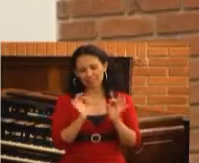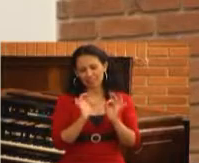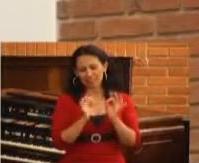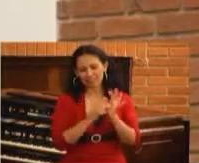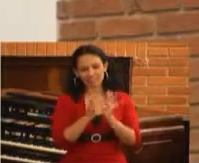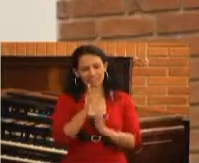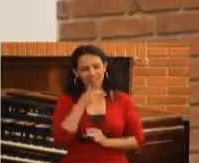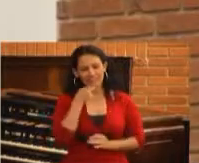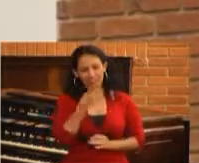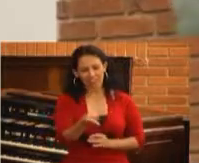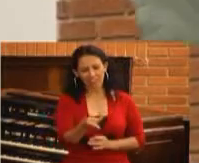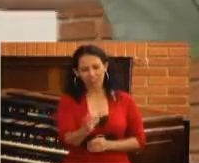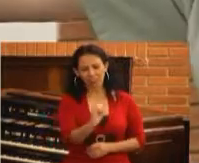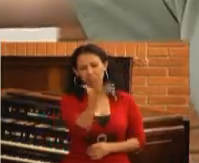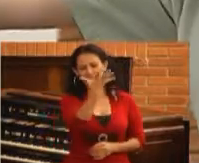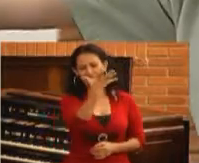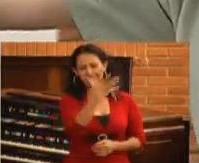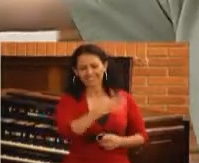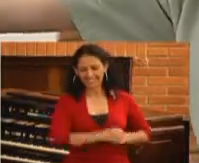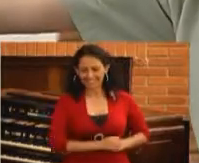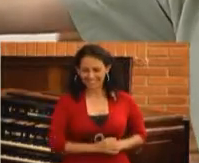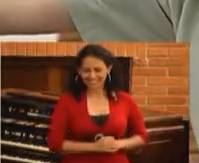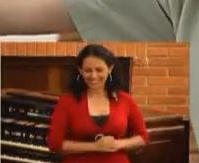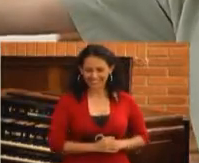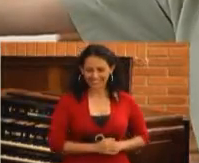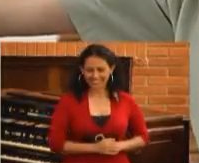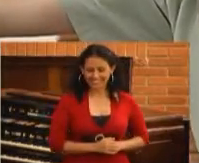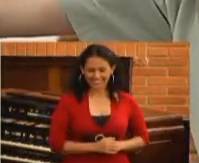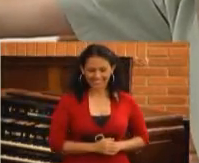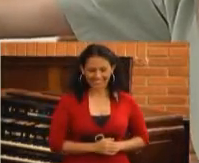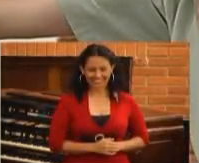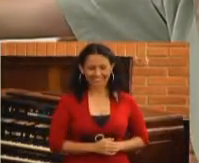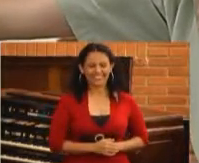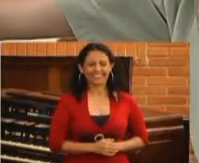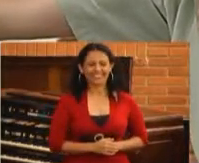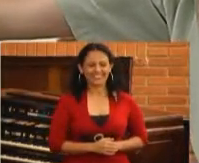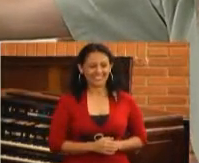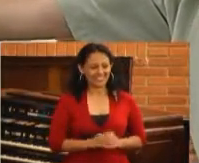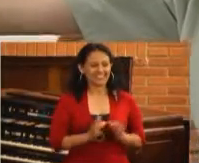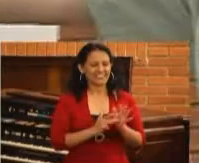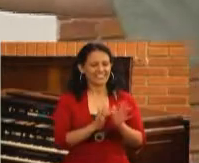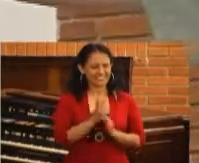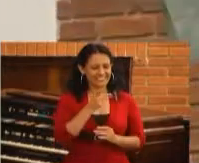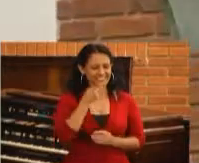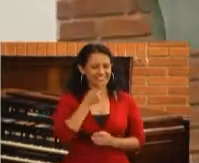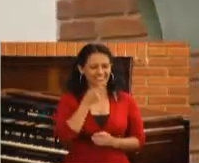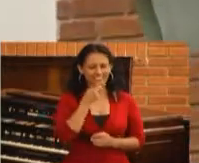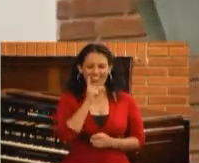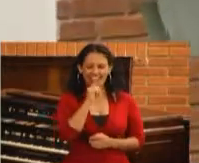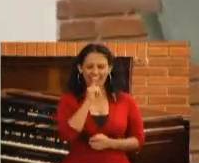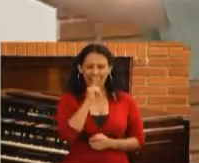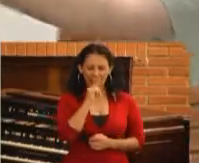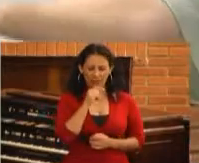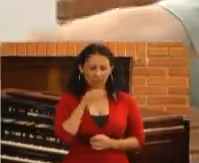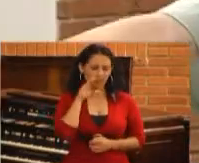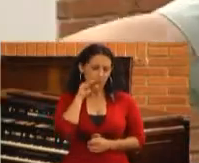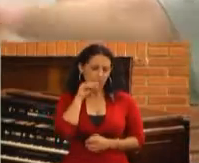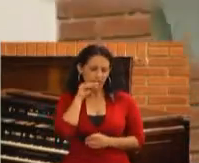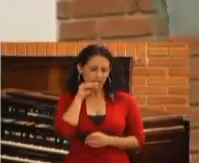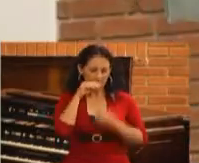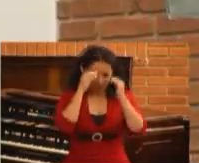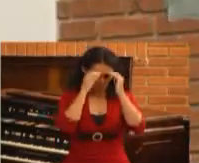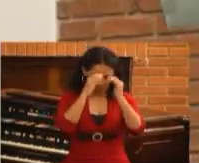Ele disse: põe a água nas talhas. E depois disse: